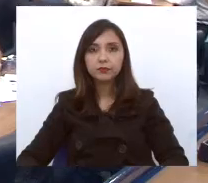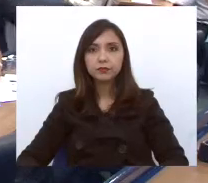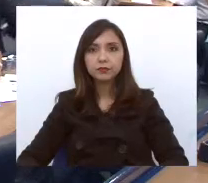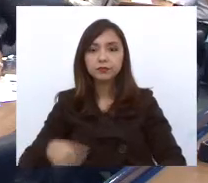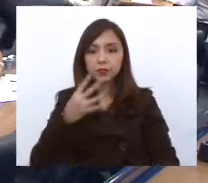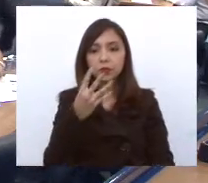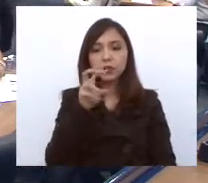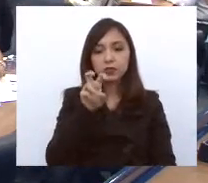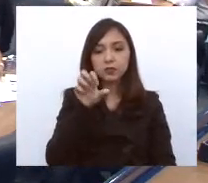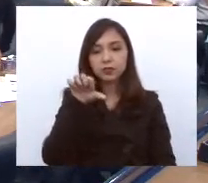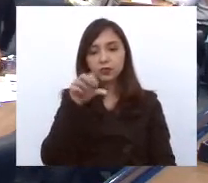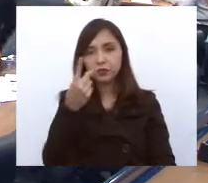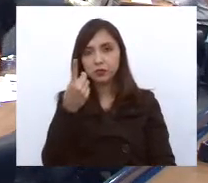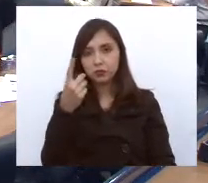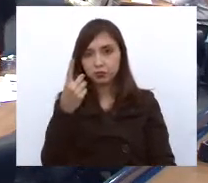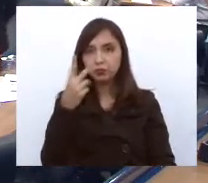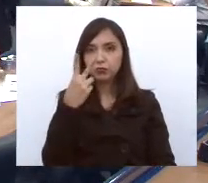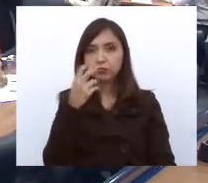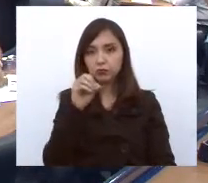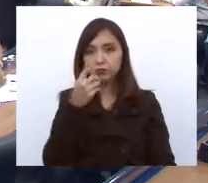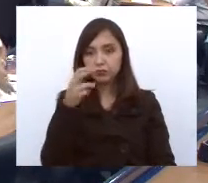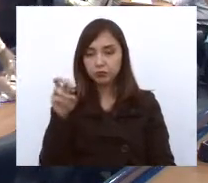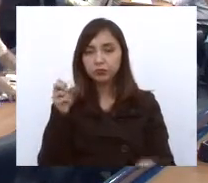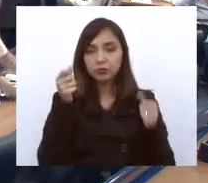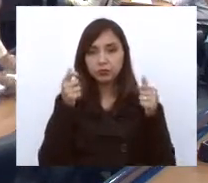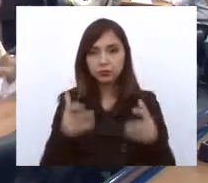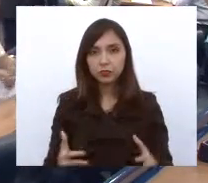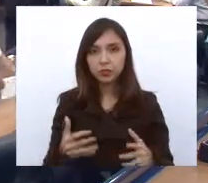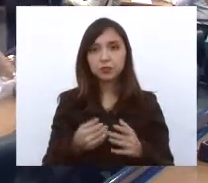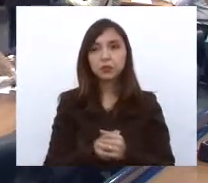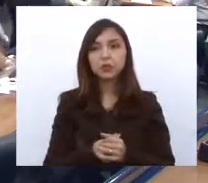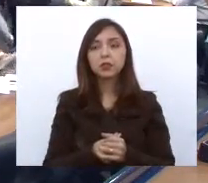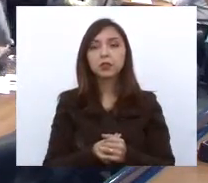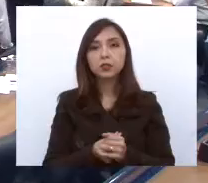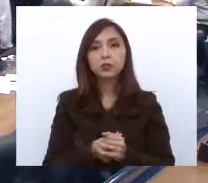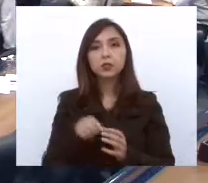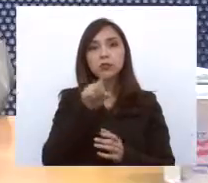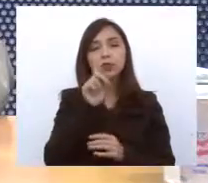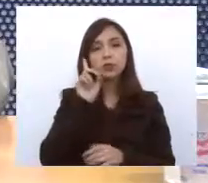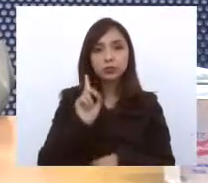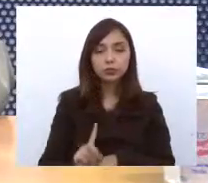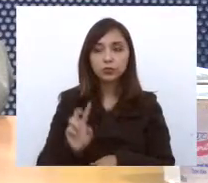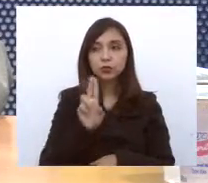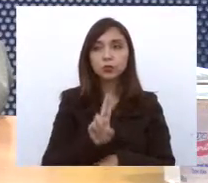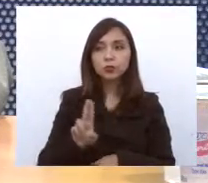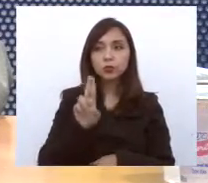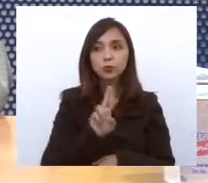lei 4591/2015. Dispõe sobre a concessão de direito real de uso de